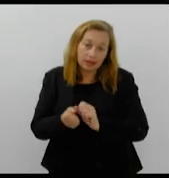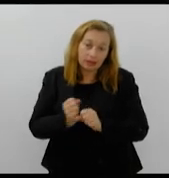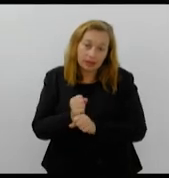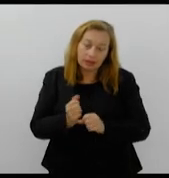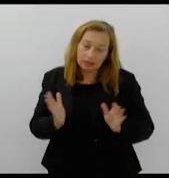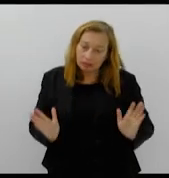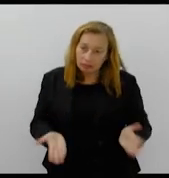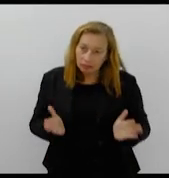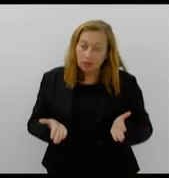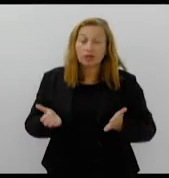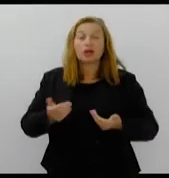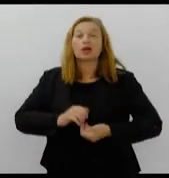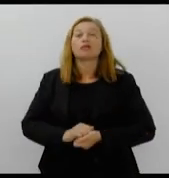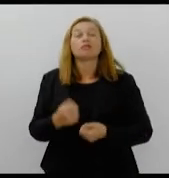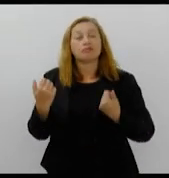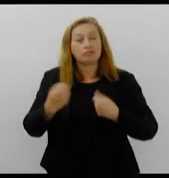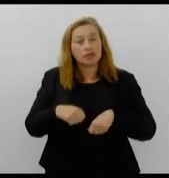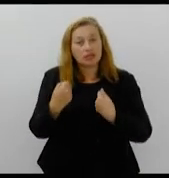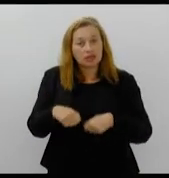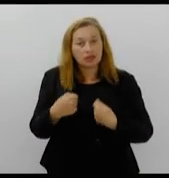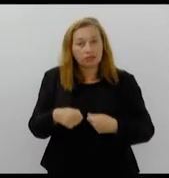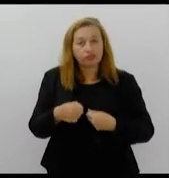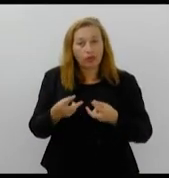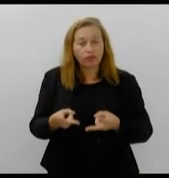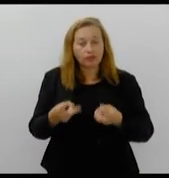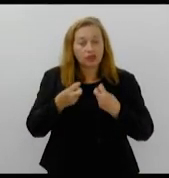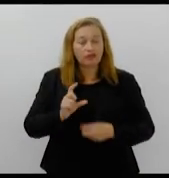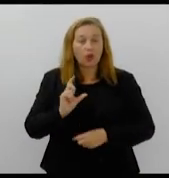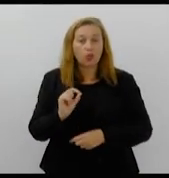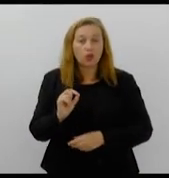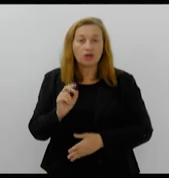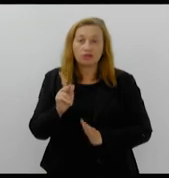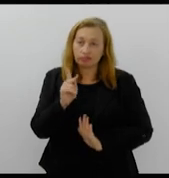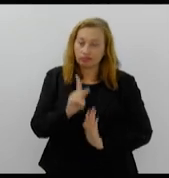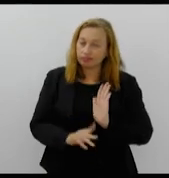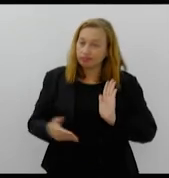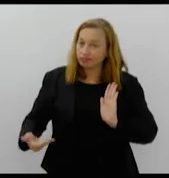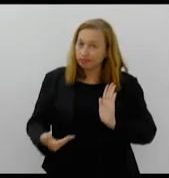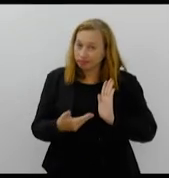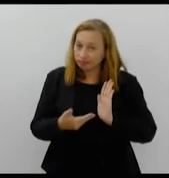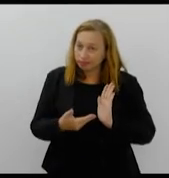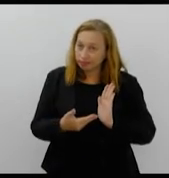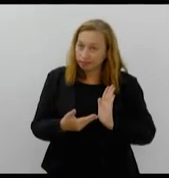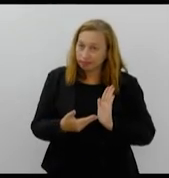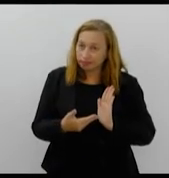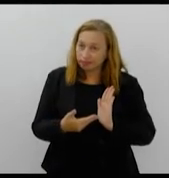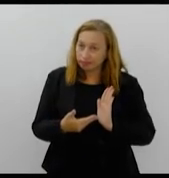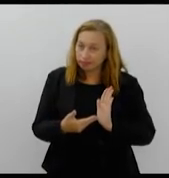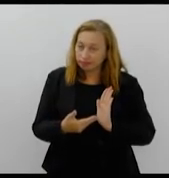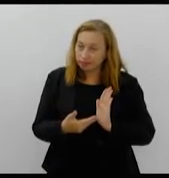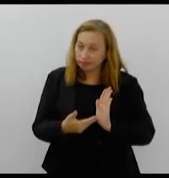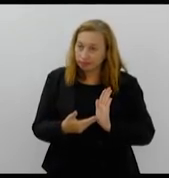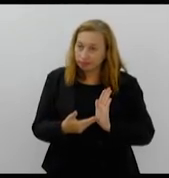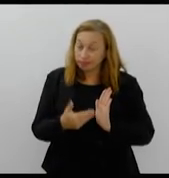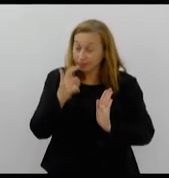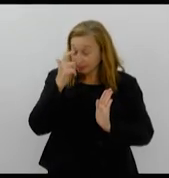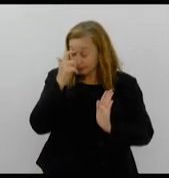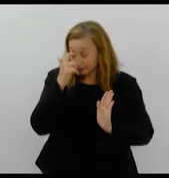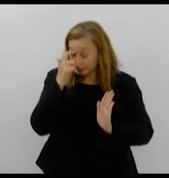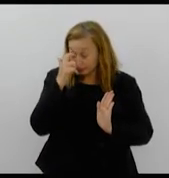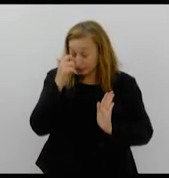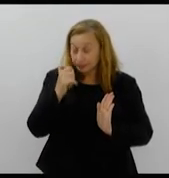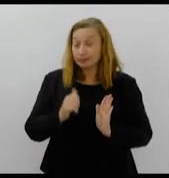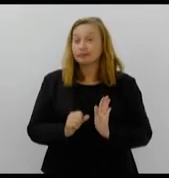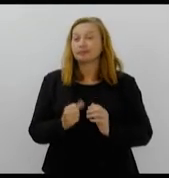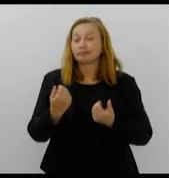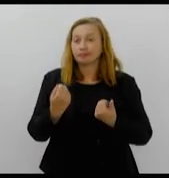Nós precisamos considerar que esse projeto é um projeto aplicável e